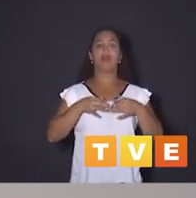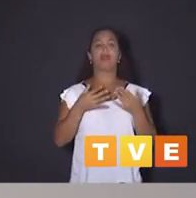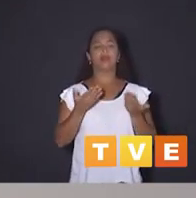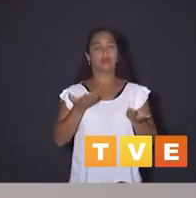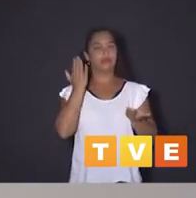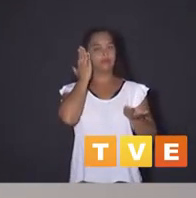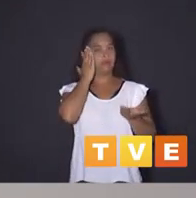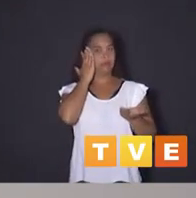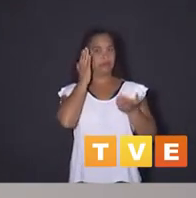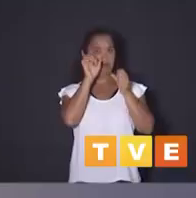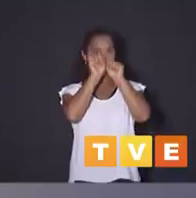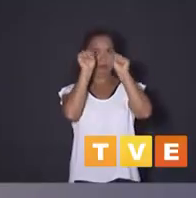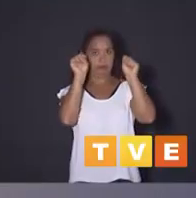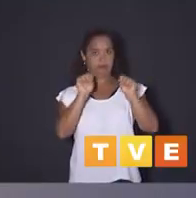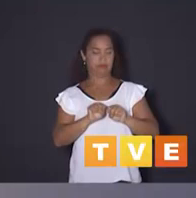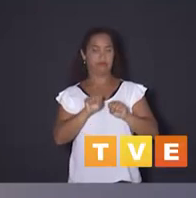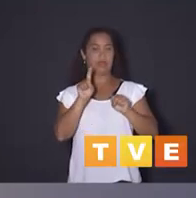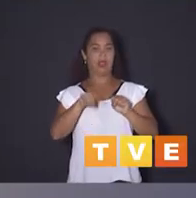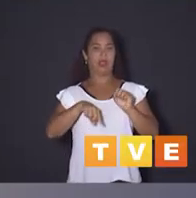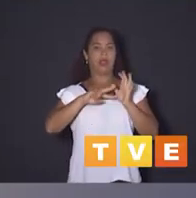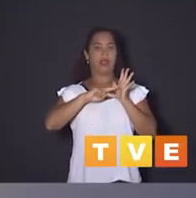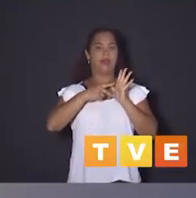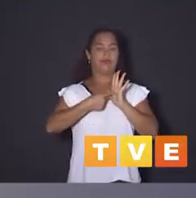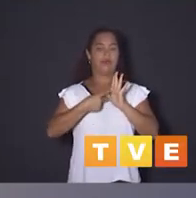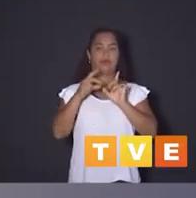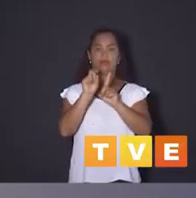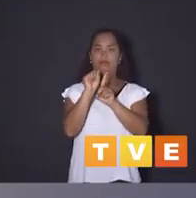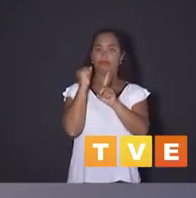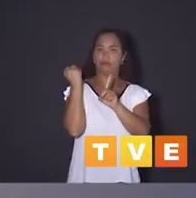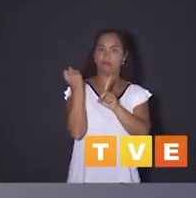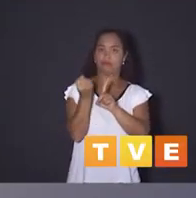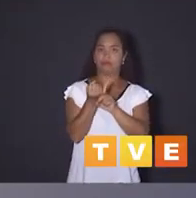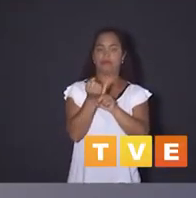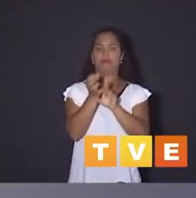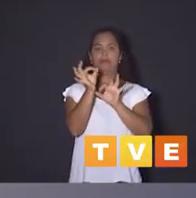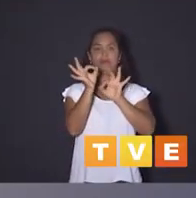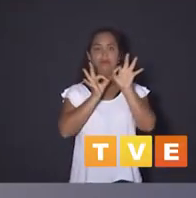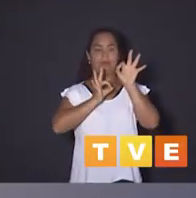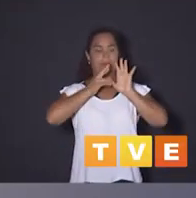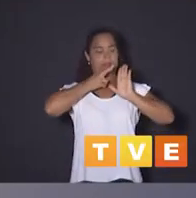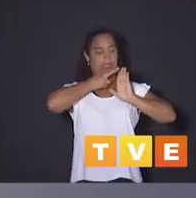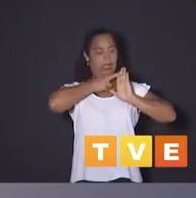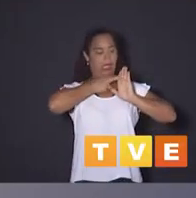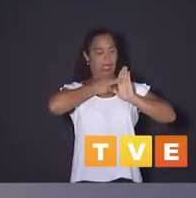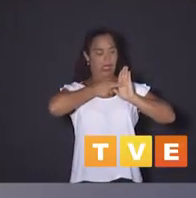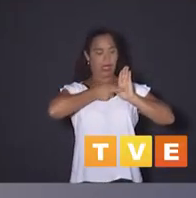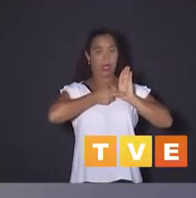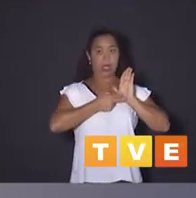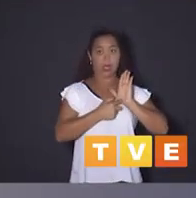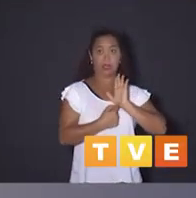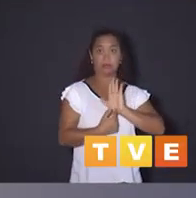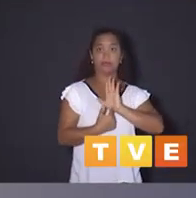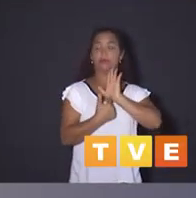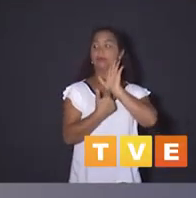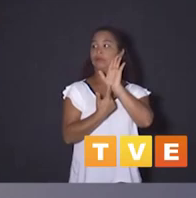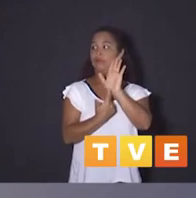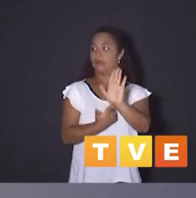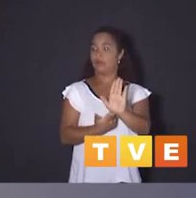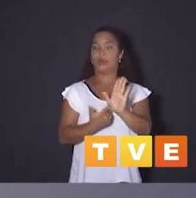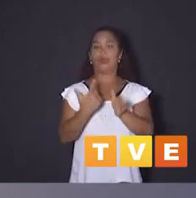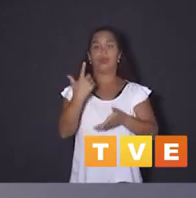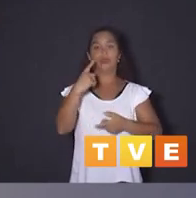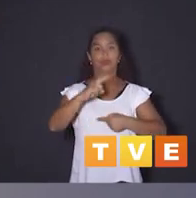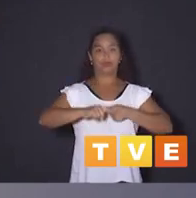através do qual essa ordem social não é isso a gente fala de ordem a gente fala de regra é comunicada é reproduzido